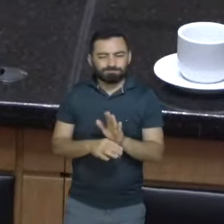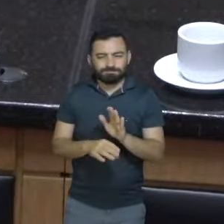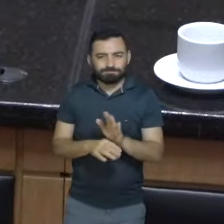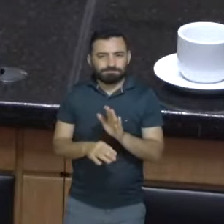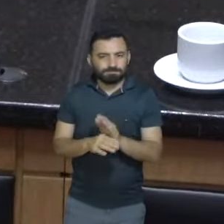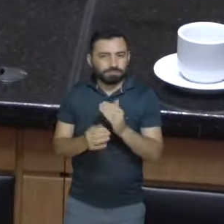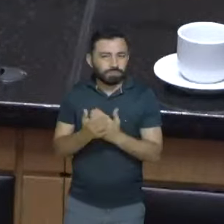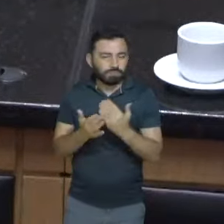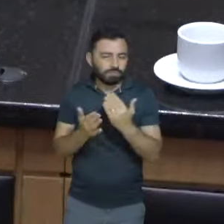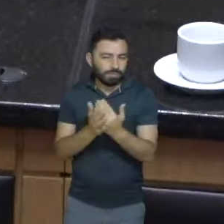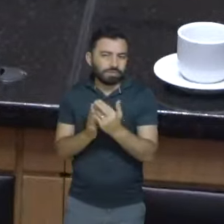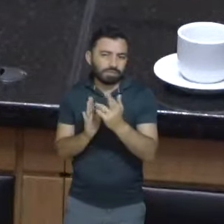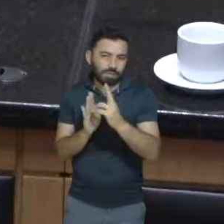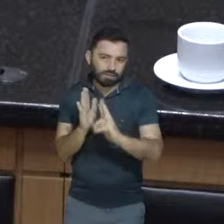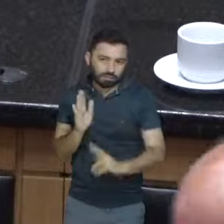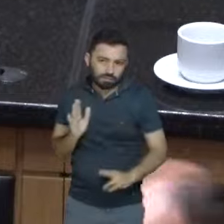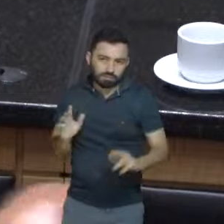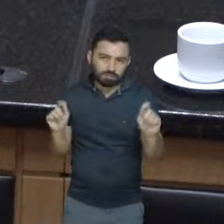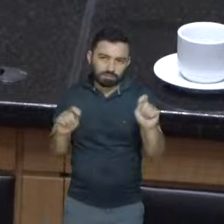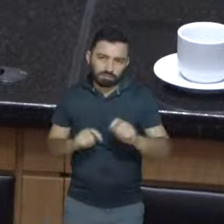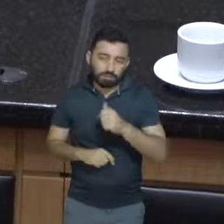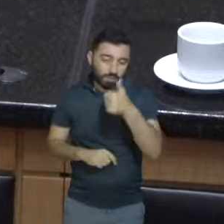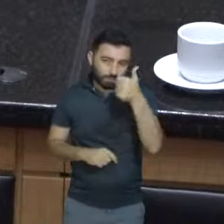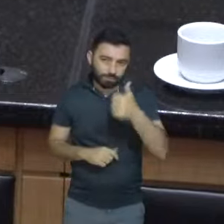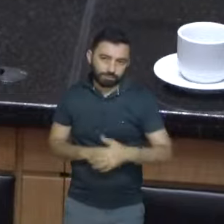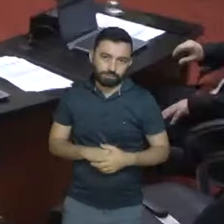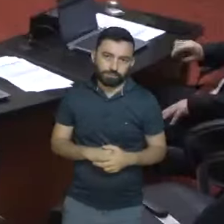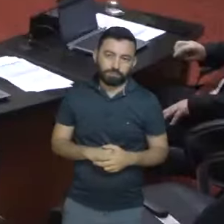redação ficasse da melhor maneira possível.